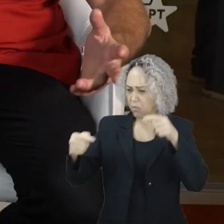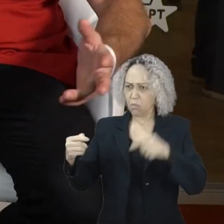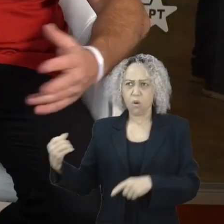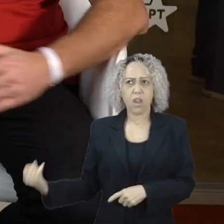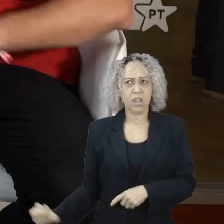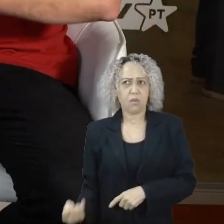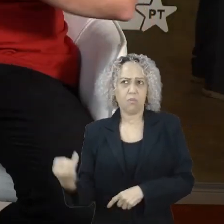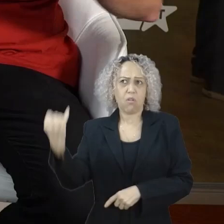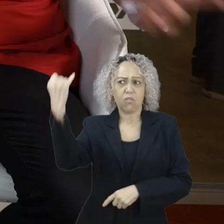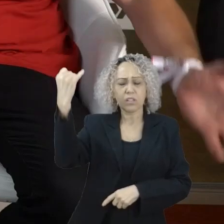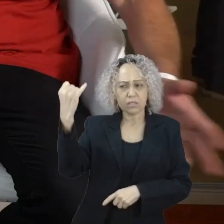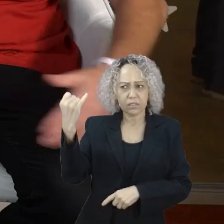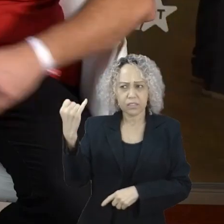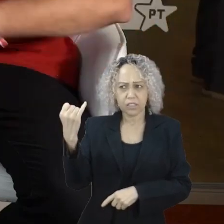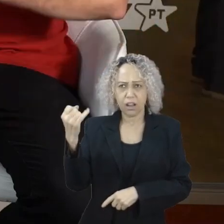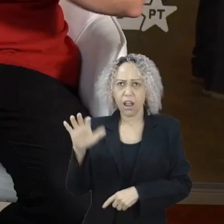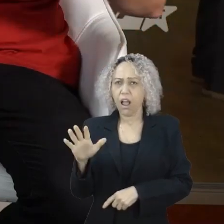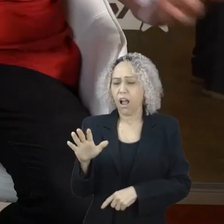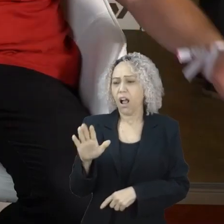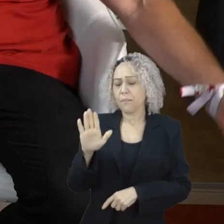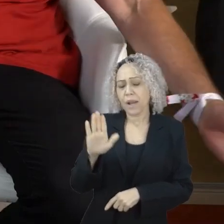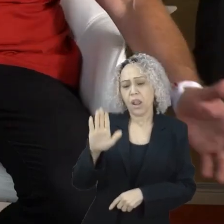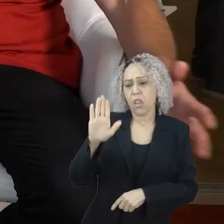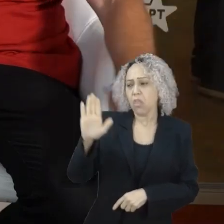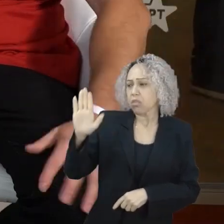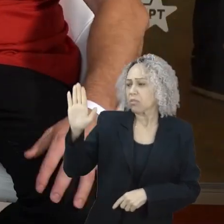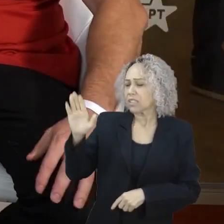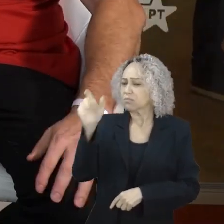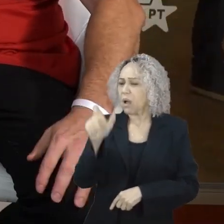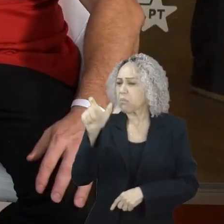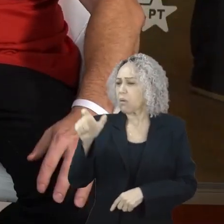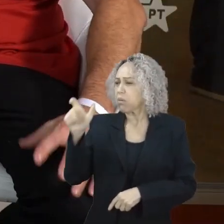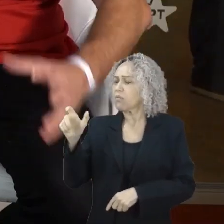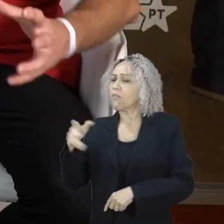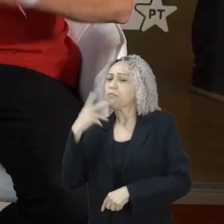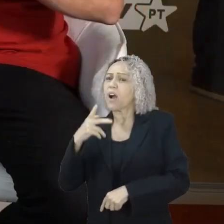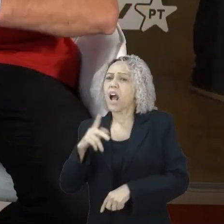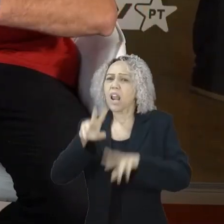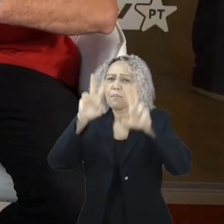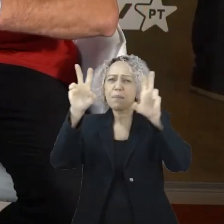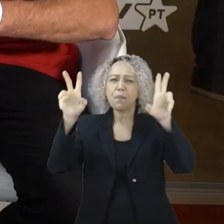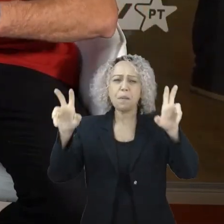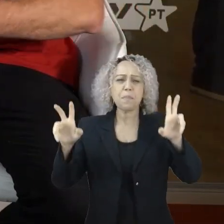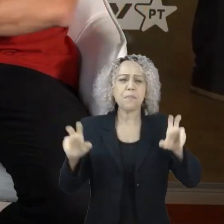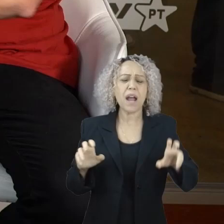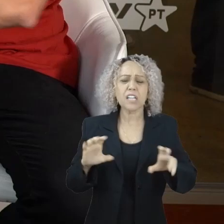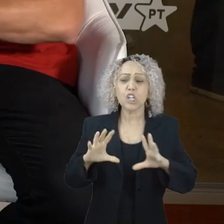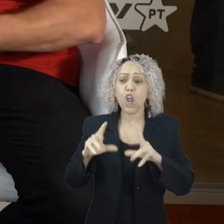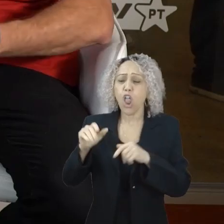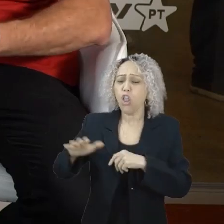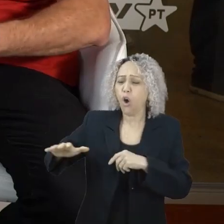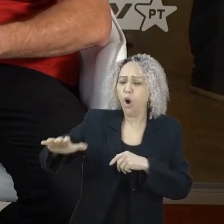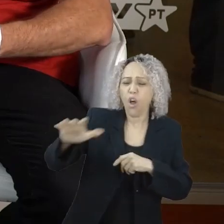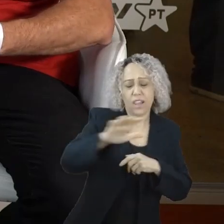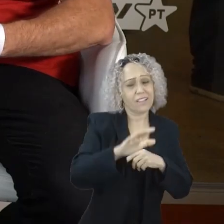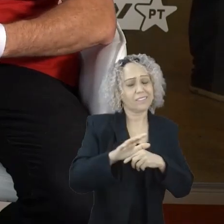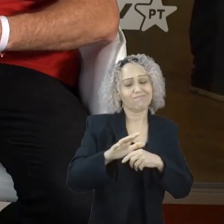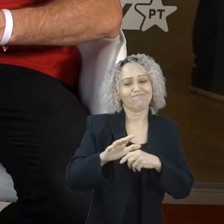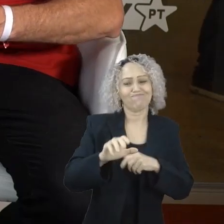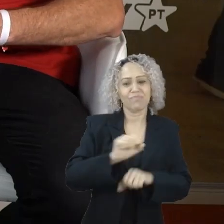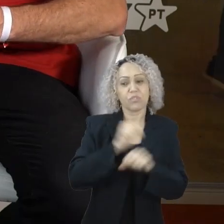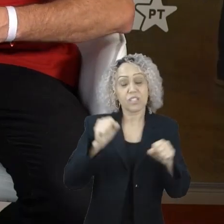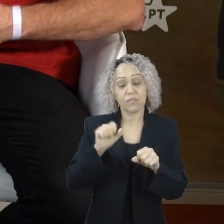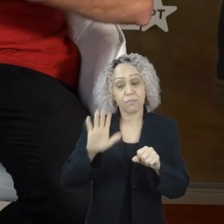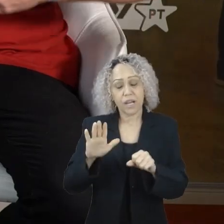para um candidato querer falar sobre todos os assuntos, ter propostas para todas as áreas. Quando ele se identifica com uma área, eu estava, por exemplo, agora lá na